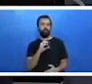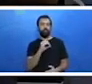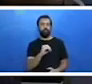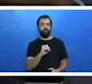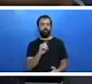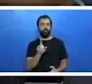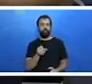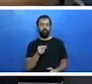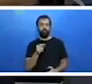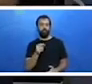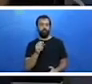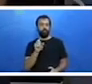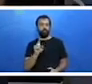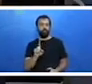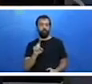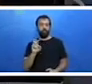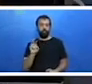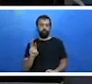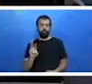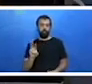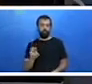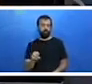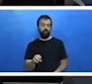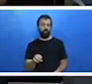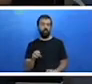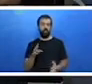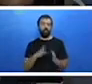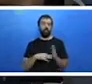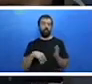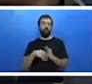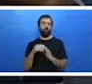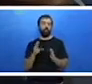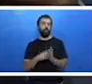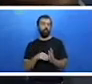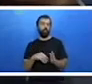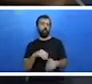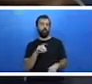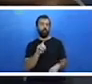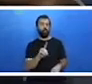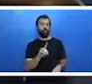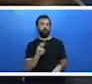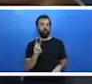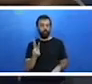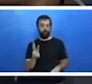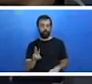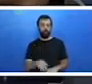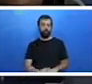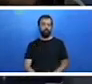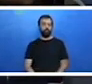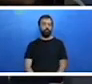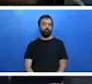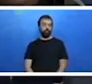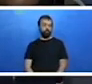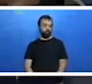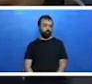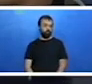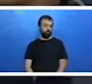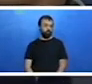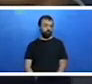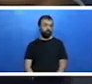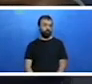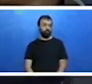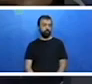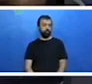Quantos quadradinhos eu vou pintar? 13, porque aqui já está dividido por 100, professora. Isso, prestem atenção